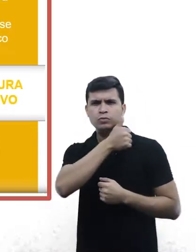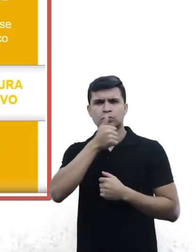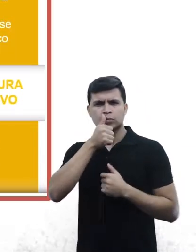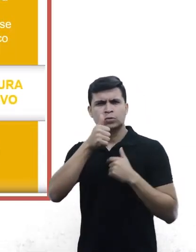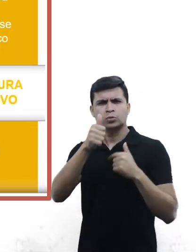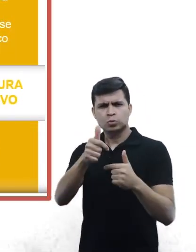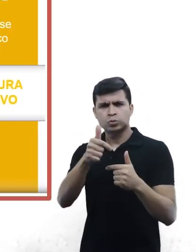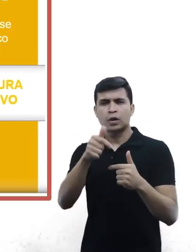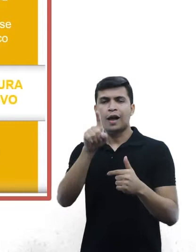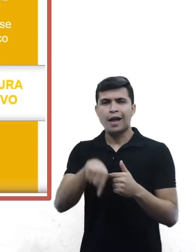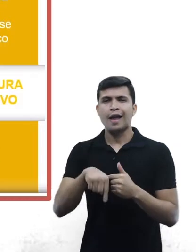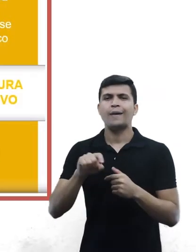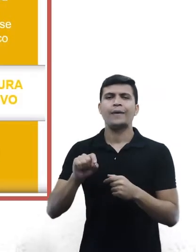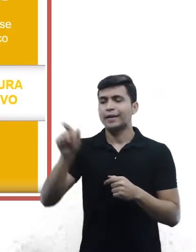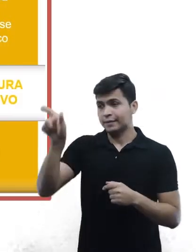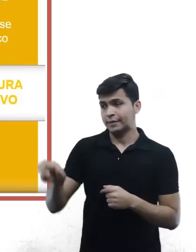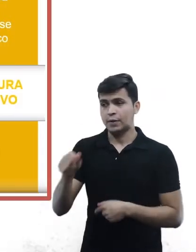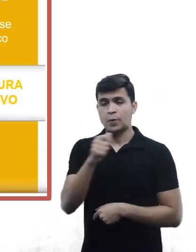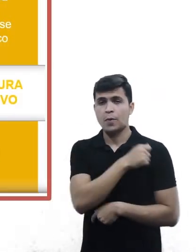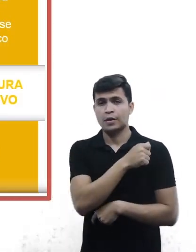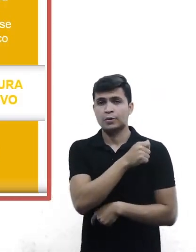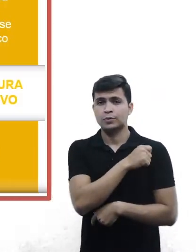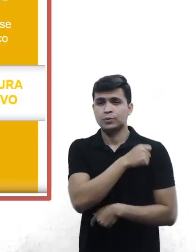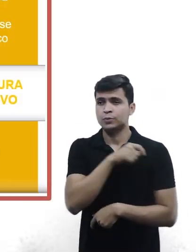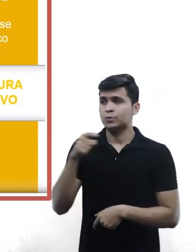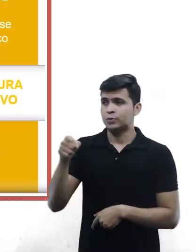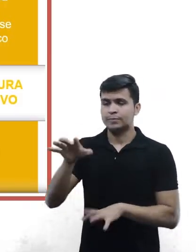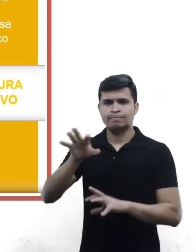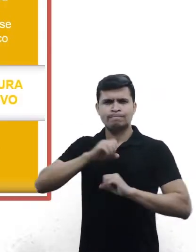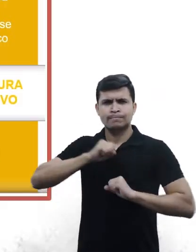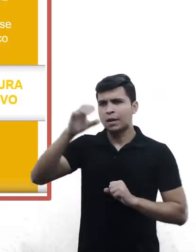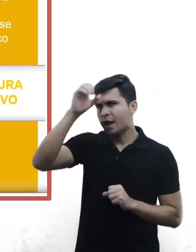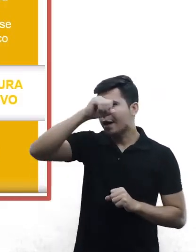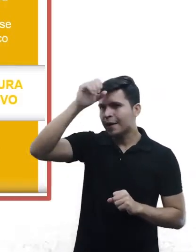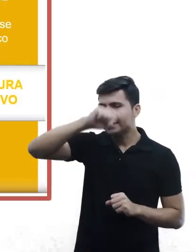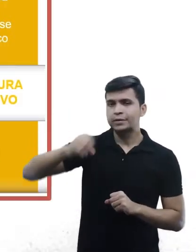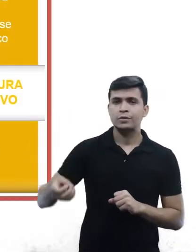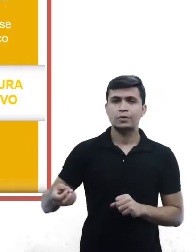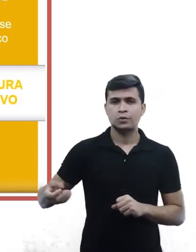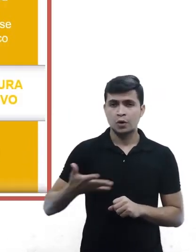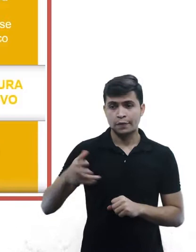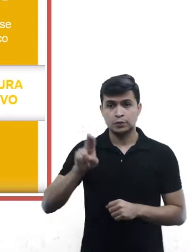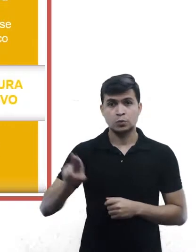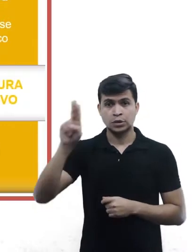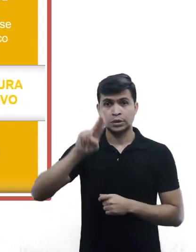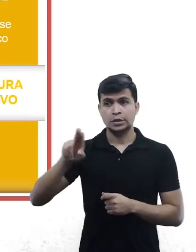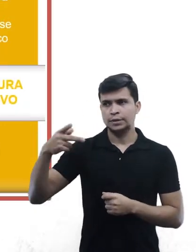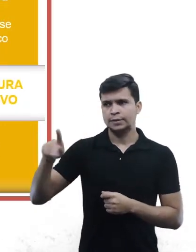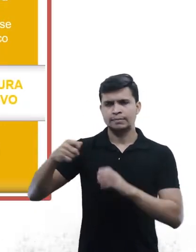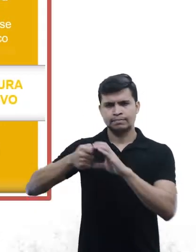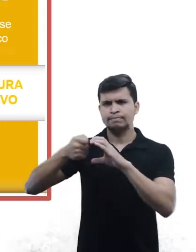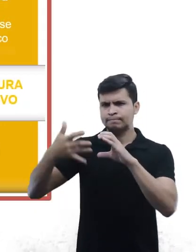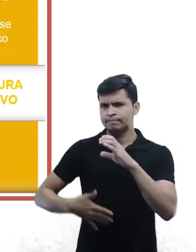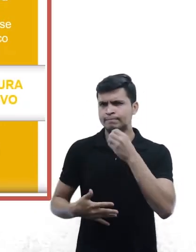e persistência, por exemplo, é muito provável que o estudante se beneficie desses novos aprendizados e utilize seus